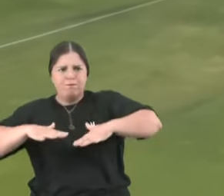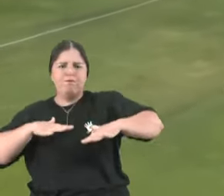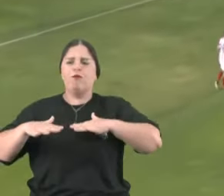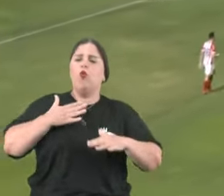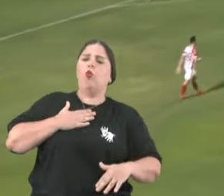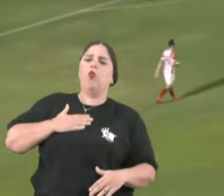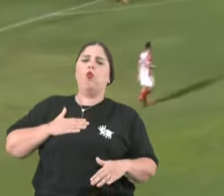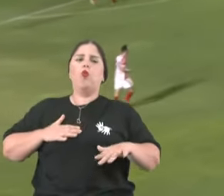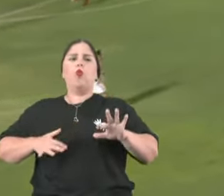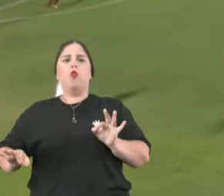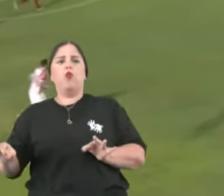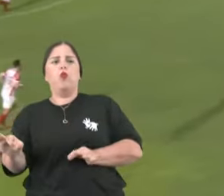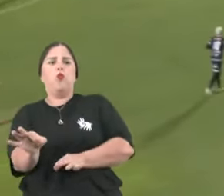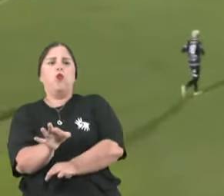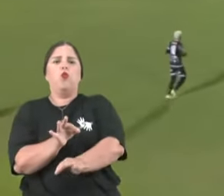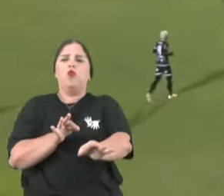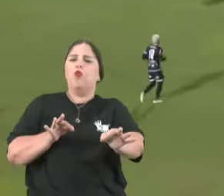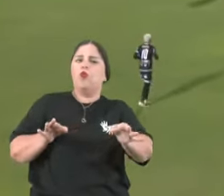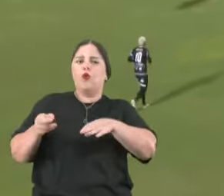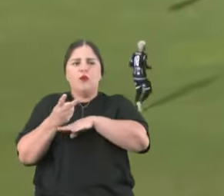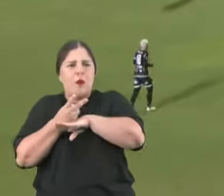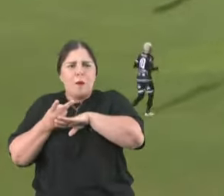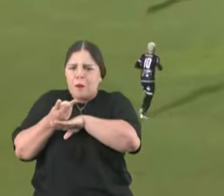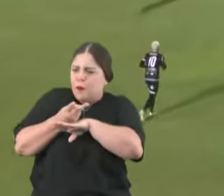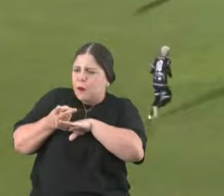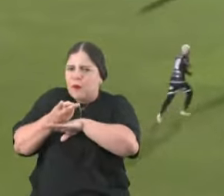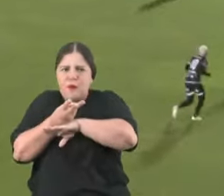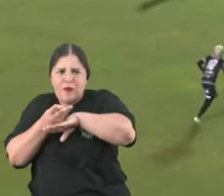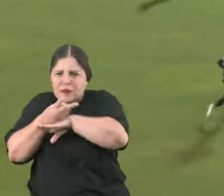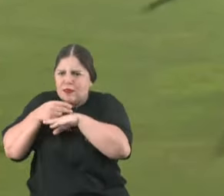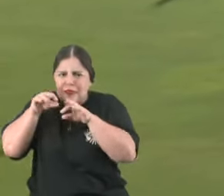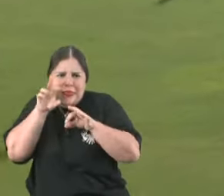tentar achar o sapo.